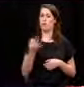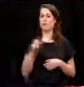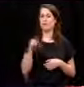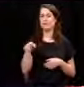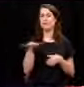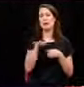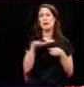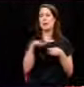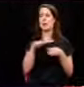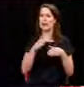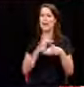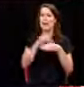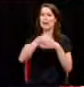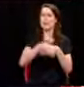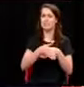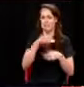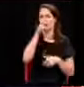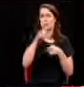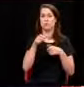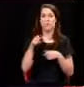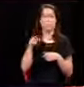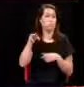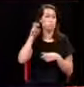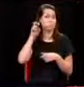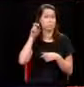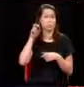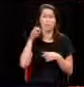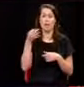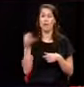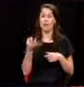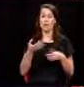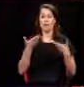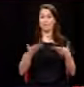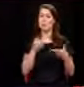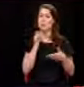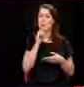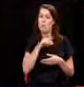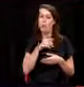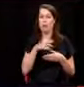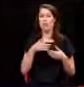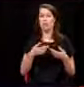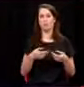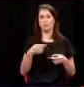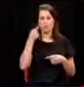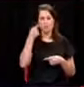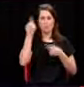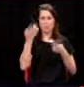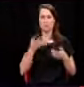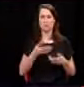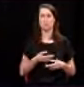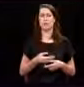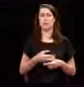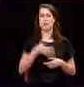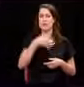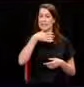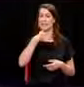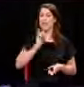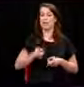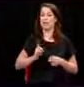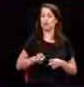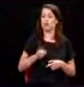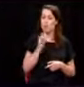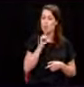de ouvir também se fazer entender, de se fazer ouvir e, acima de tudo, de ter também